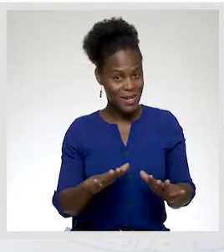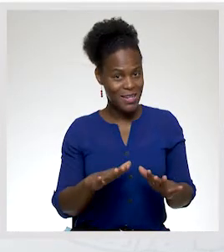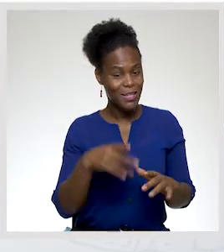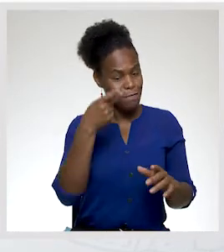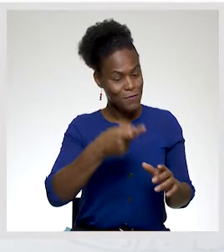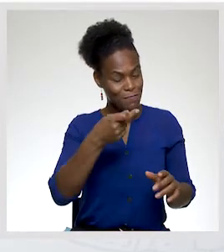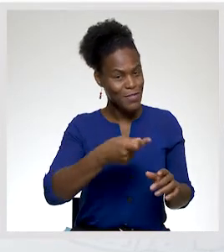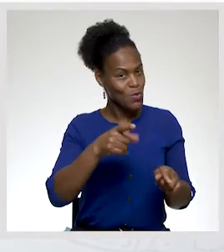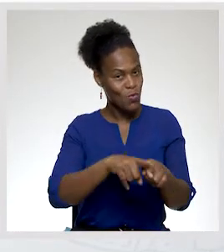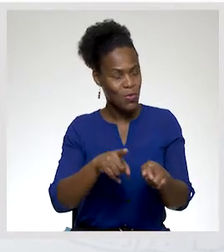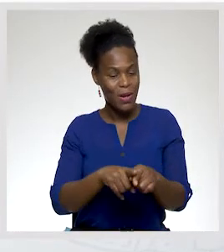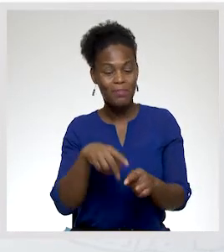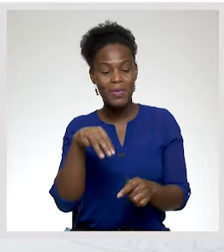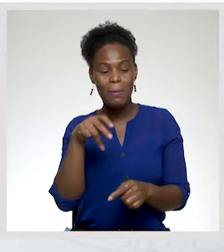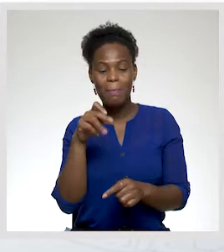mas,